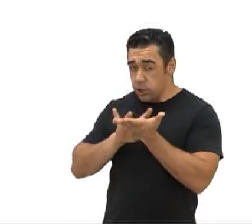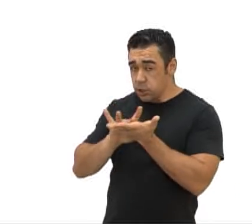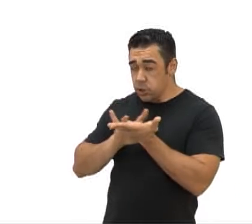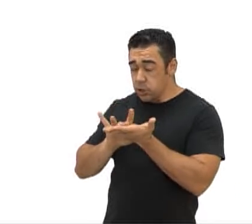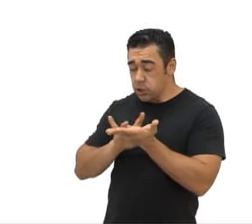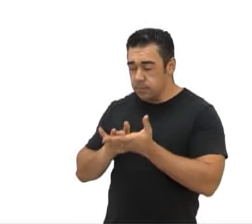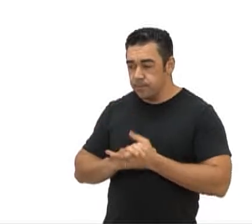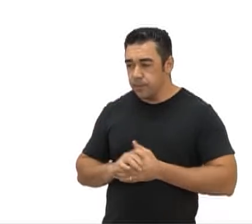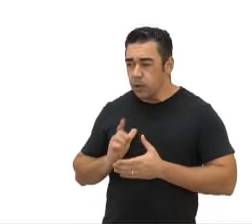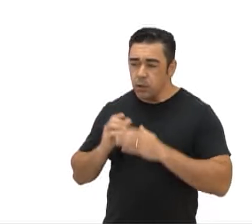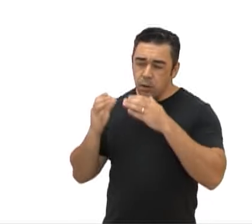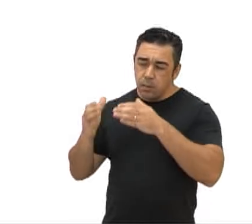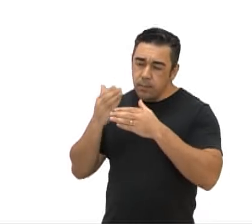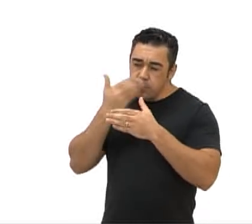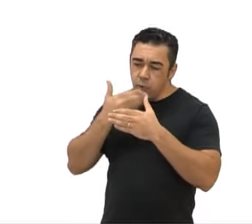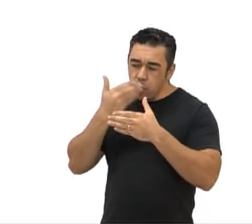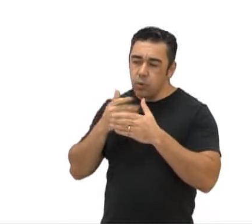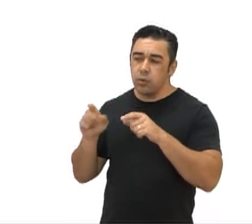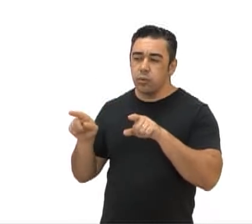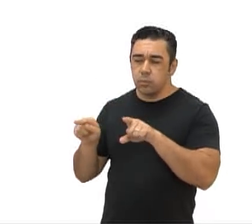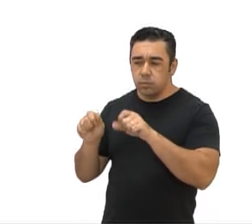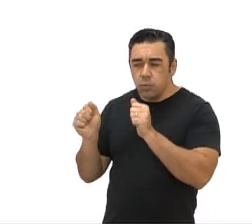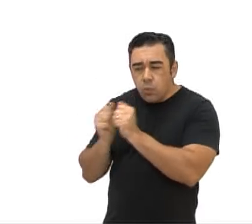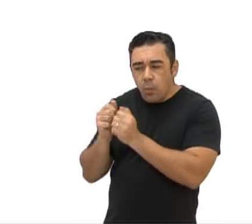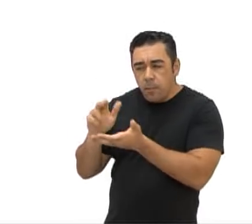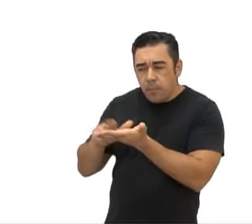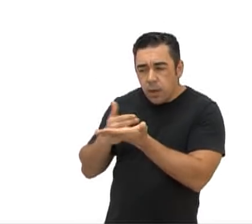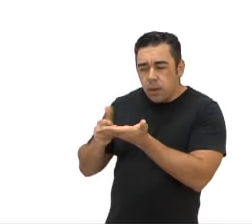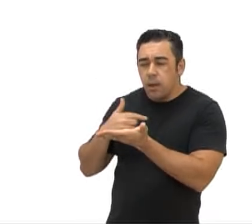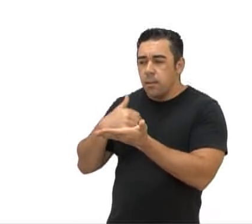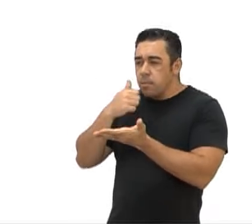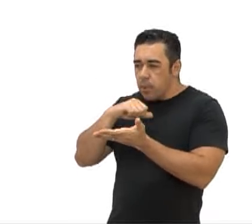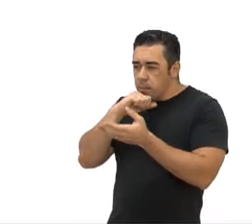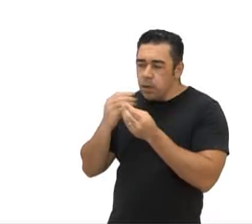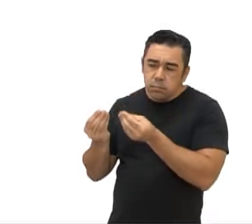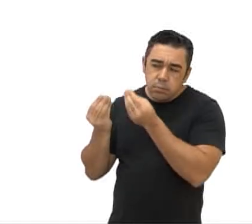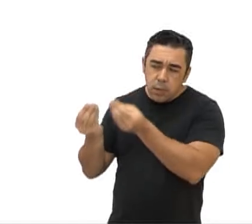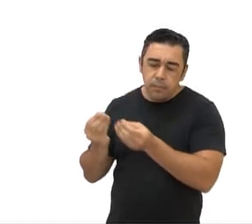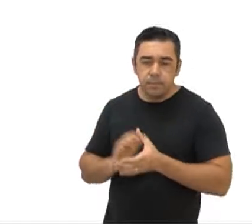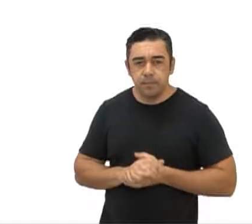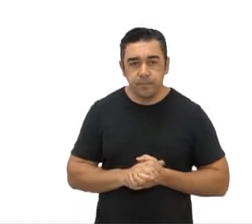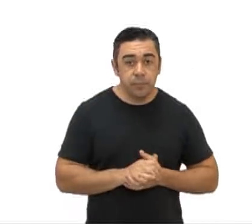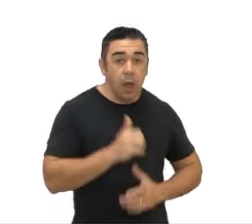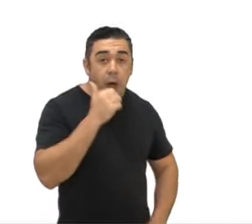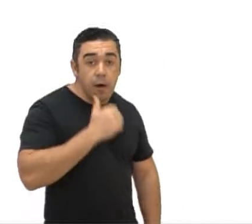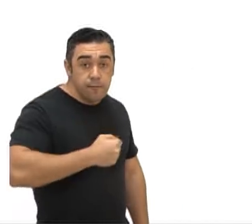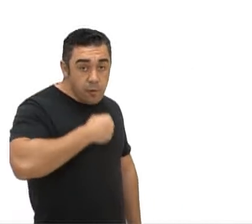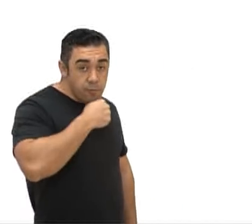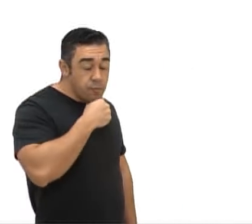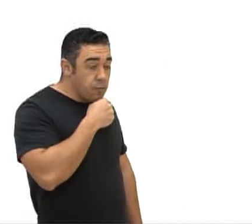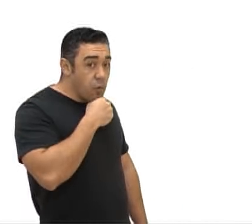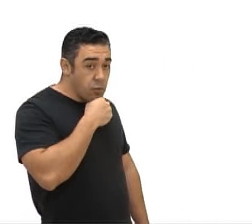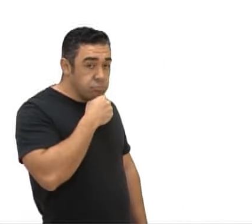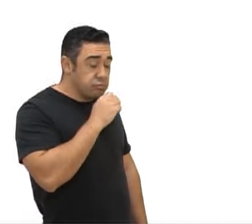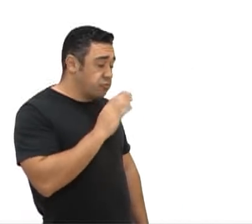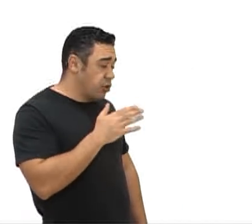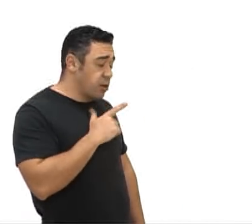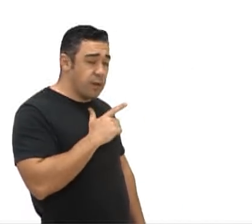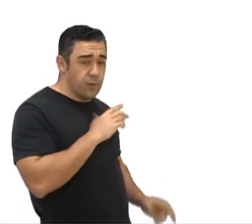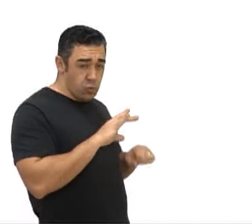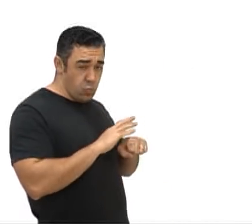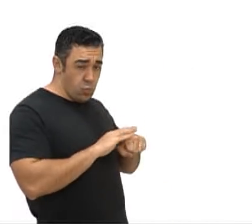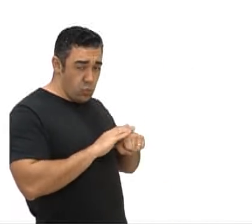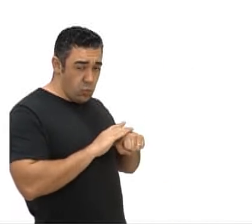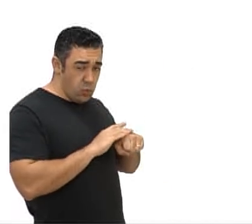que lhe traz um bolo e um potinho de manteiga que a minha mãe lhe manda. A boa avó, que estava de cama por